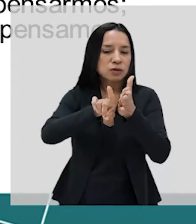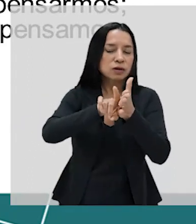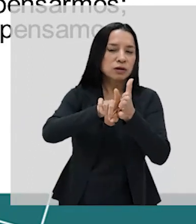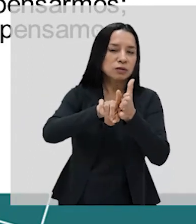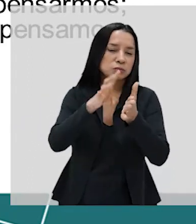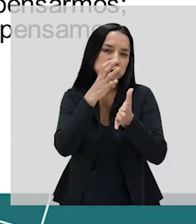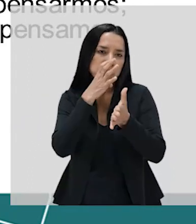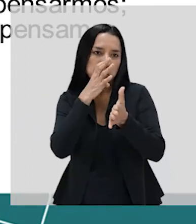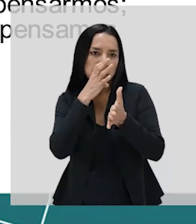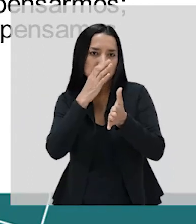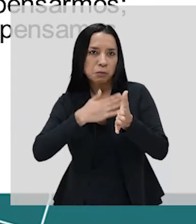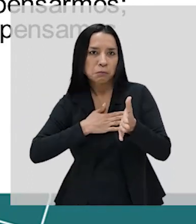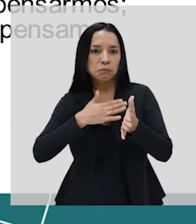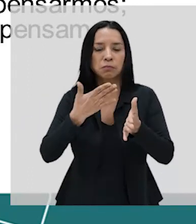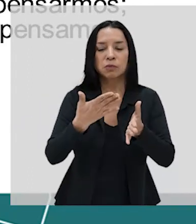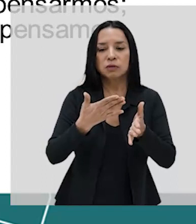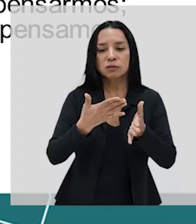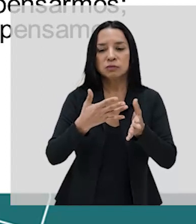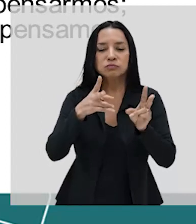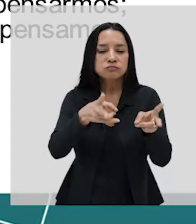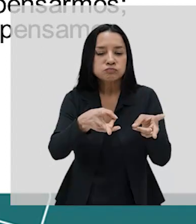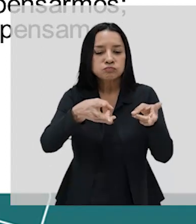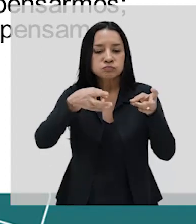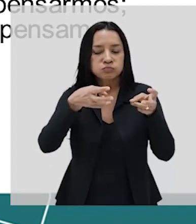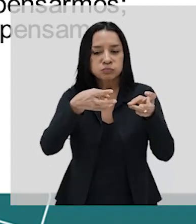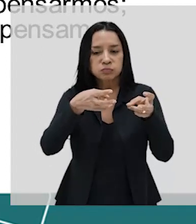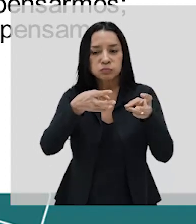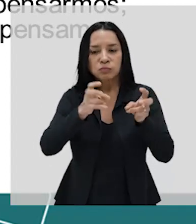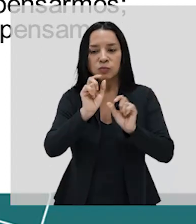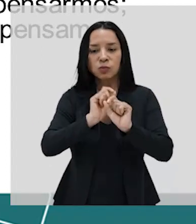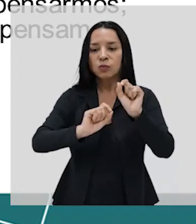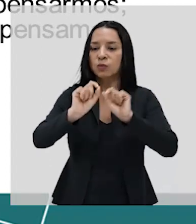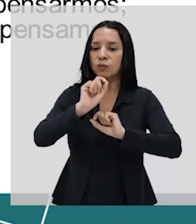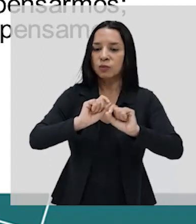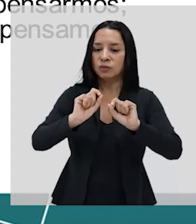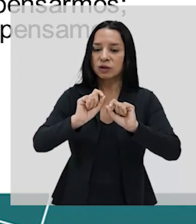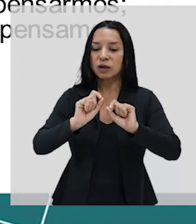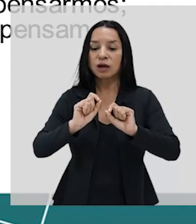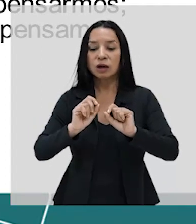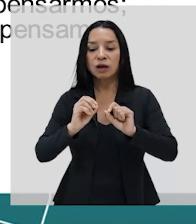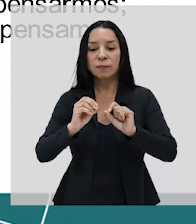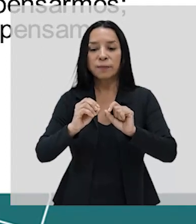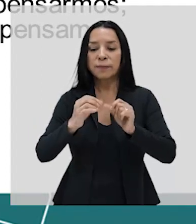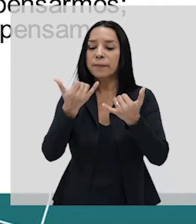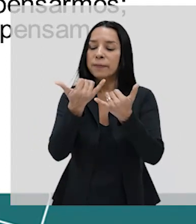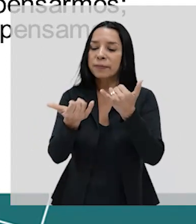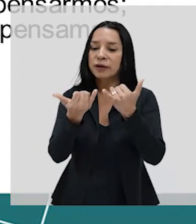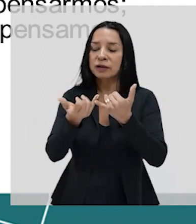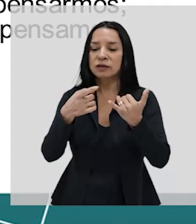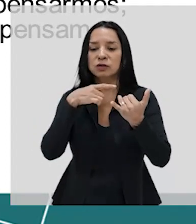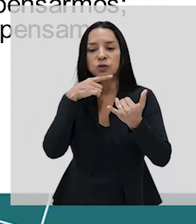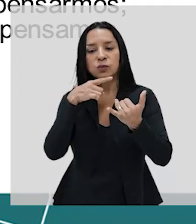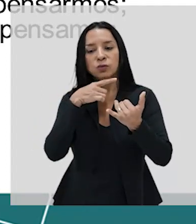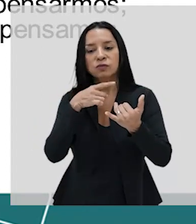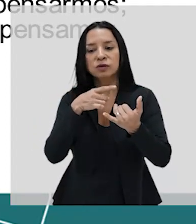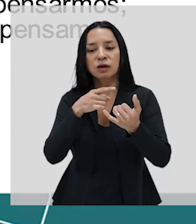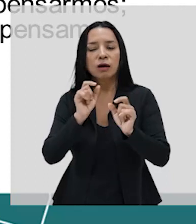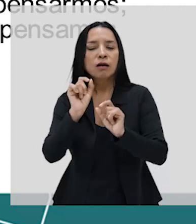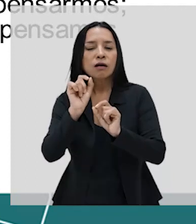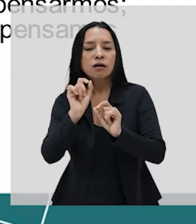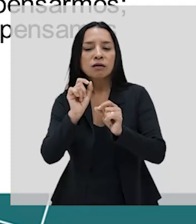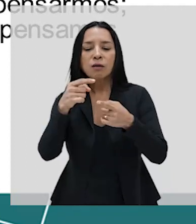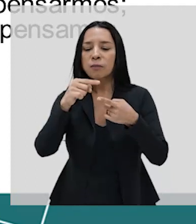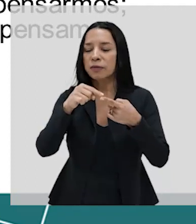admirando, se espantando, notando aquilo que está como duvidoso. O que é? Como